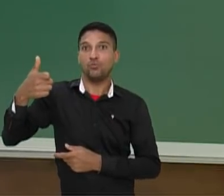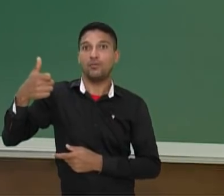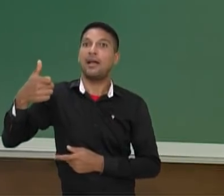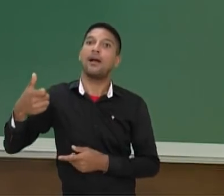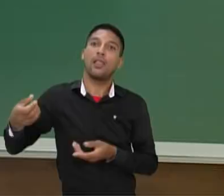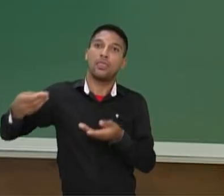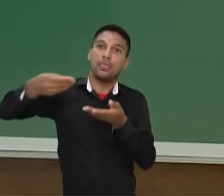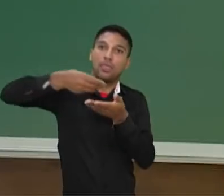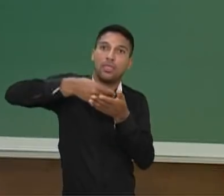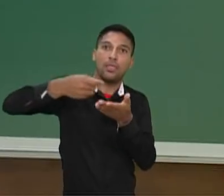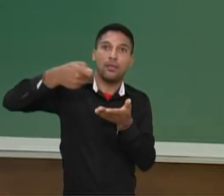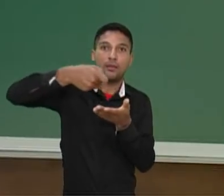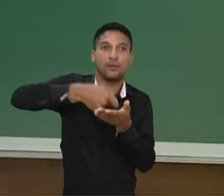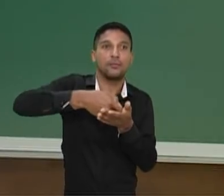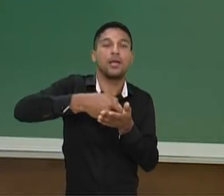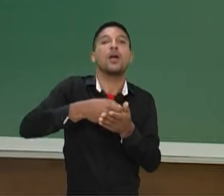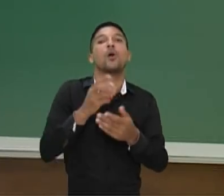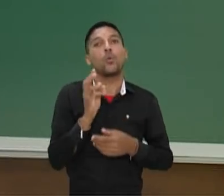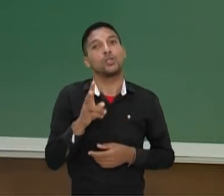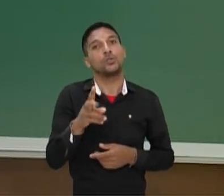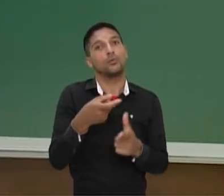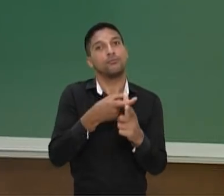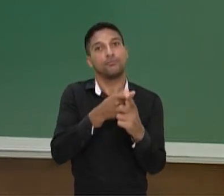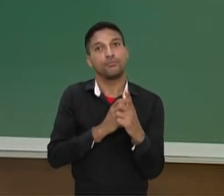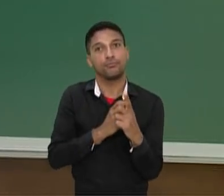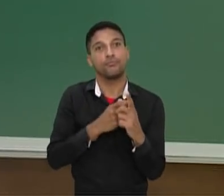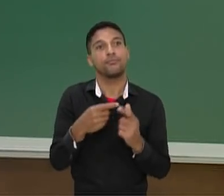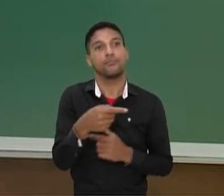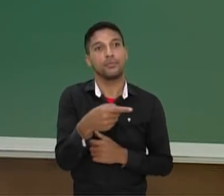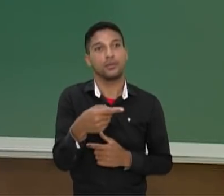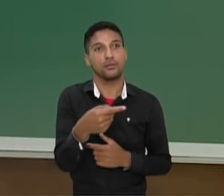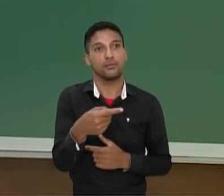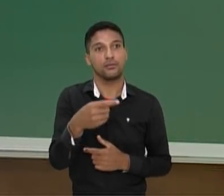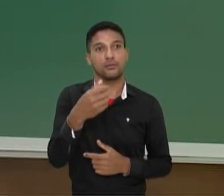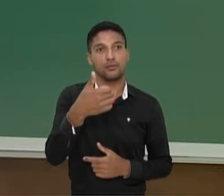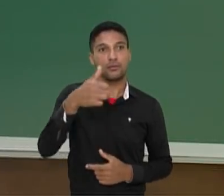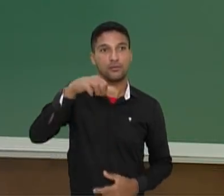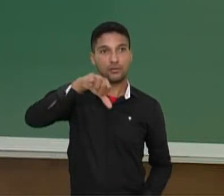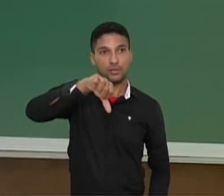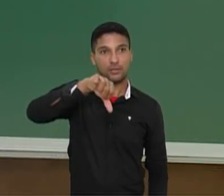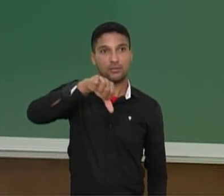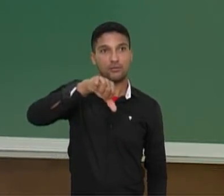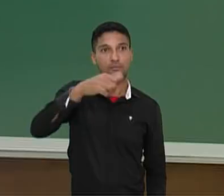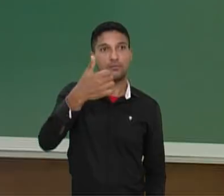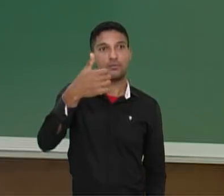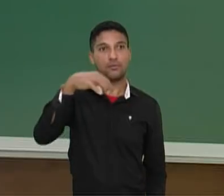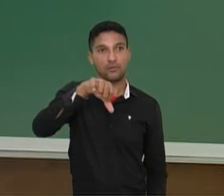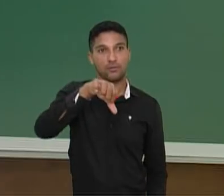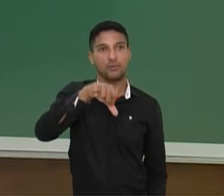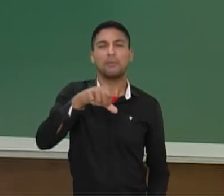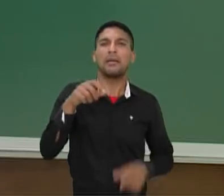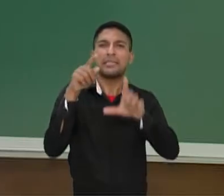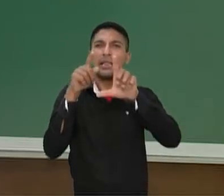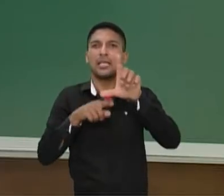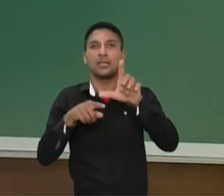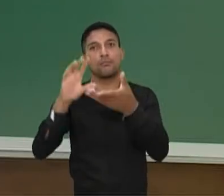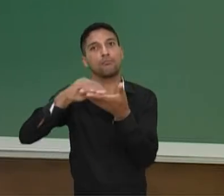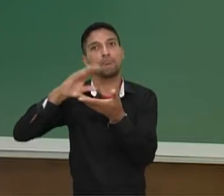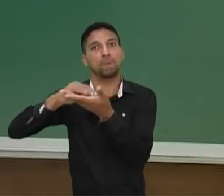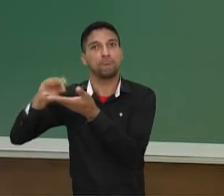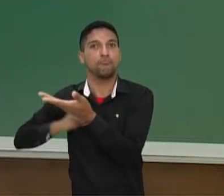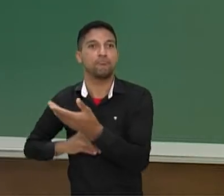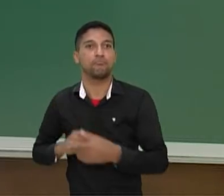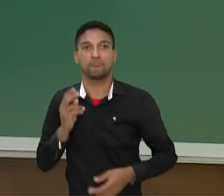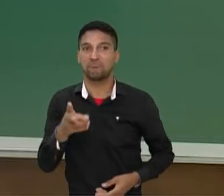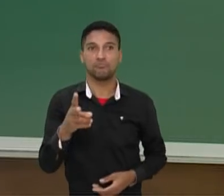menos 19. E a letrinha, gente, repete. Você não faz nada com ela, você vai repetindo ela até o final. E